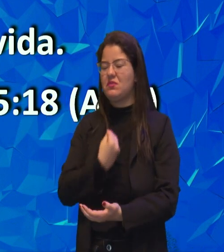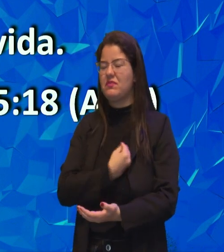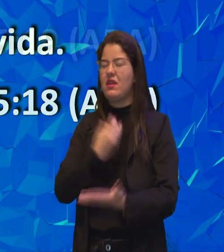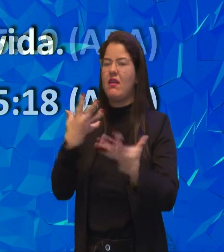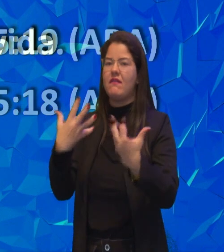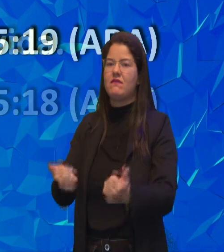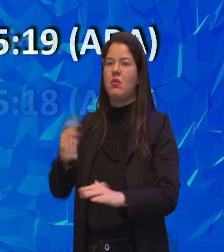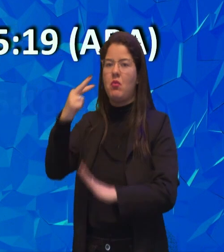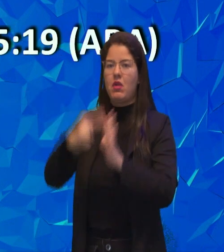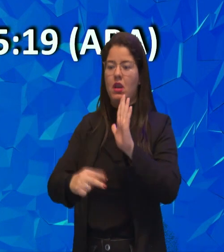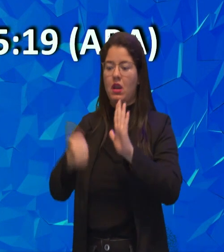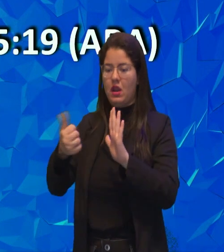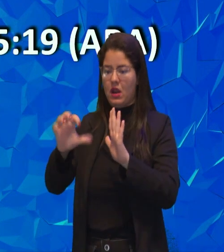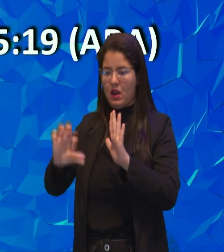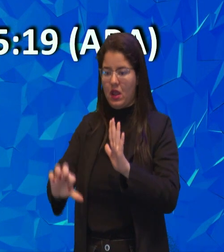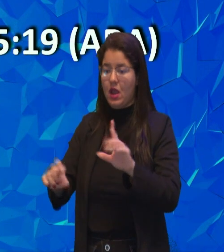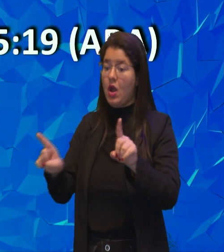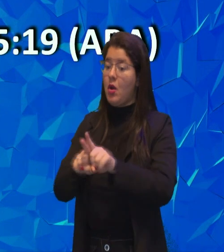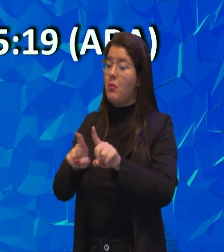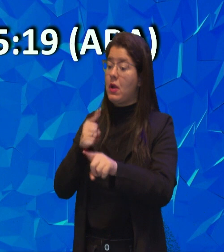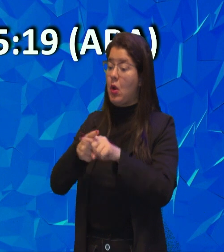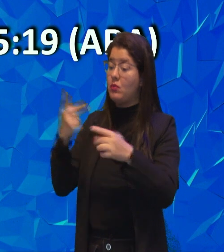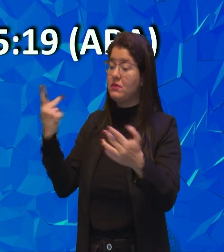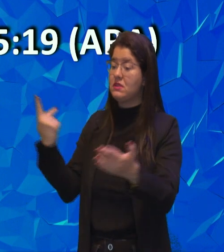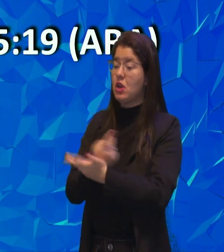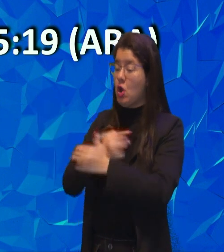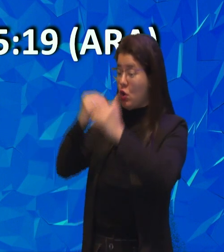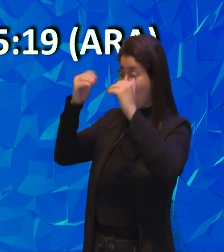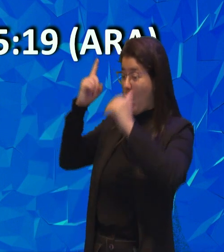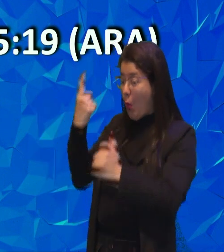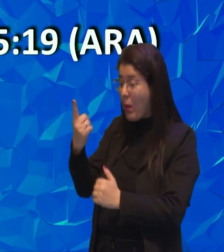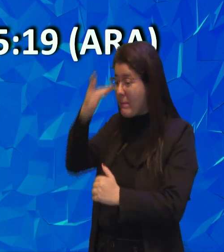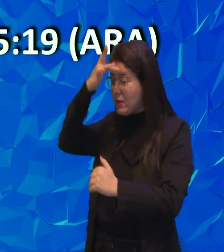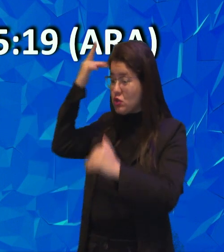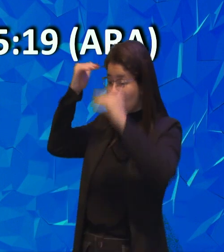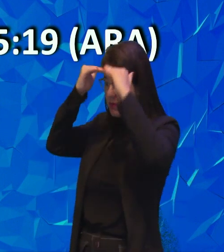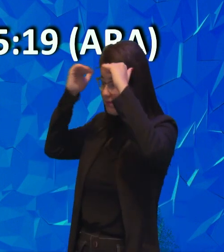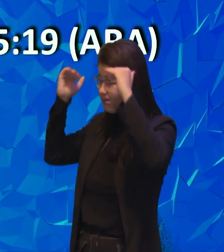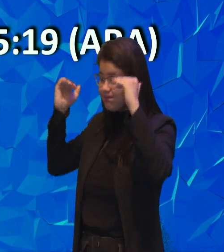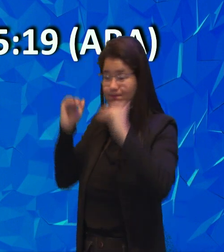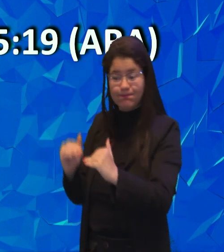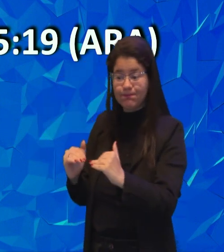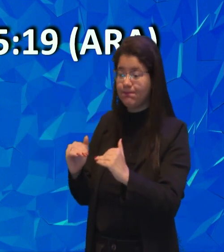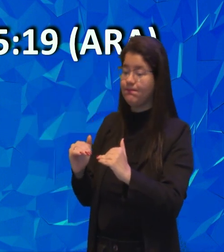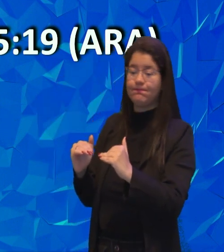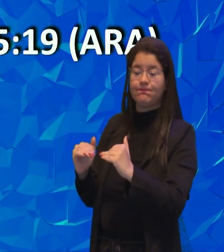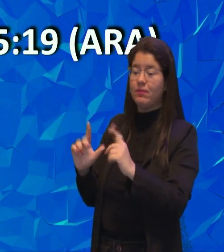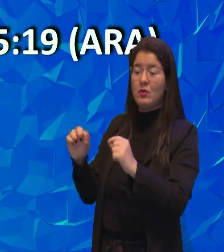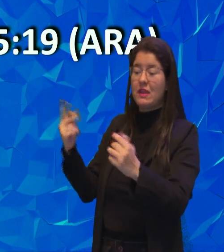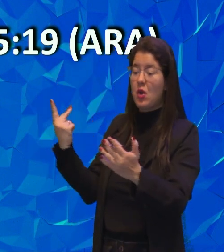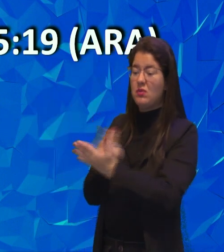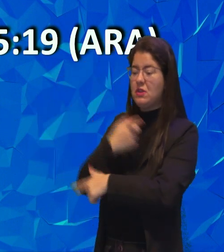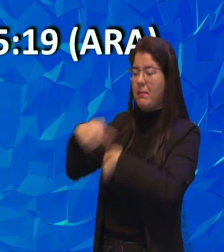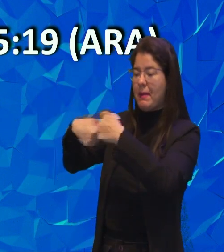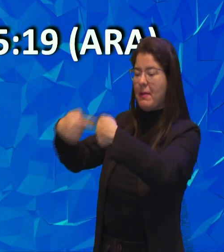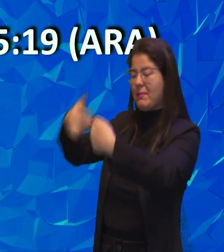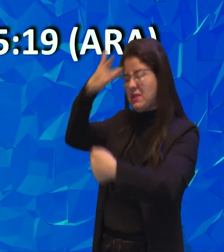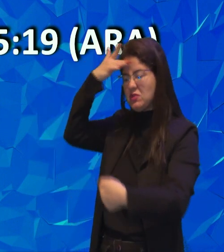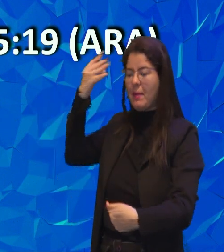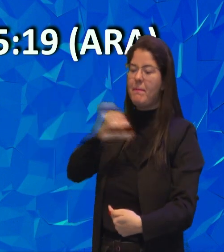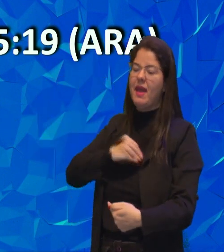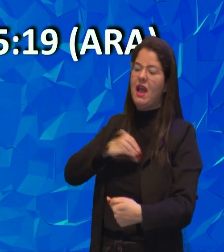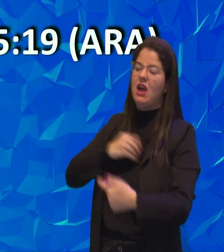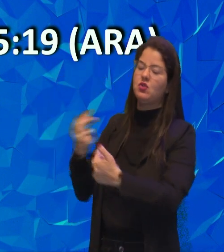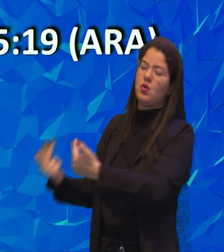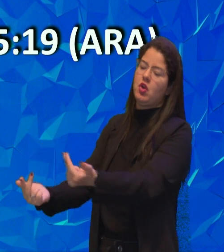comigo. Porque como pela desobediência de um só homem, muitos se tornaram pecadores,